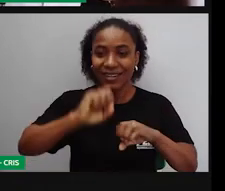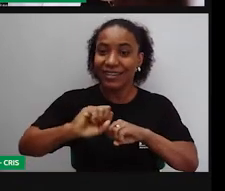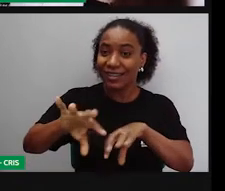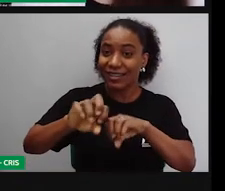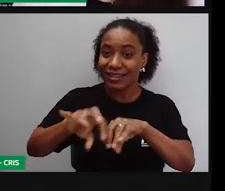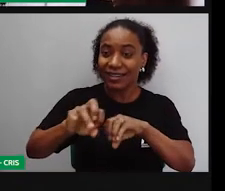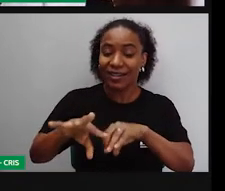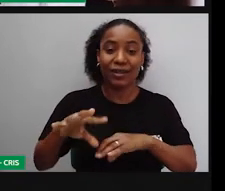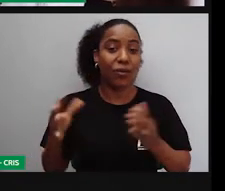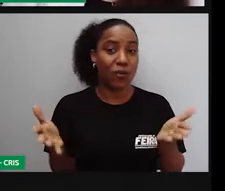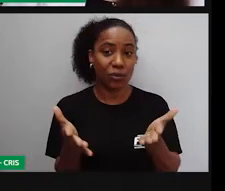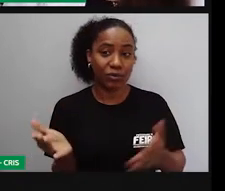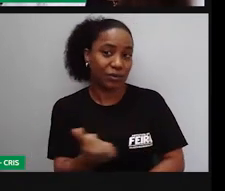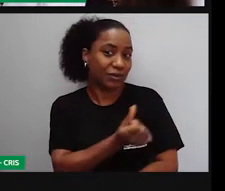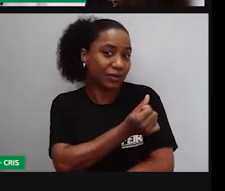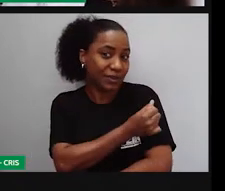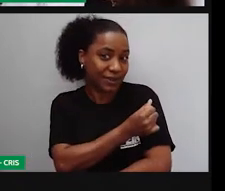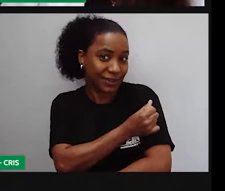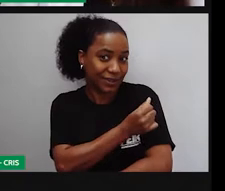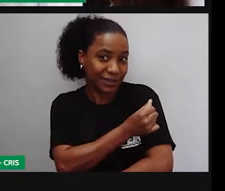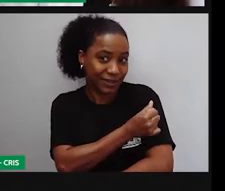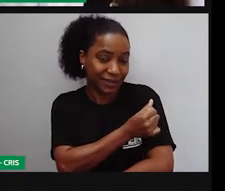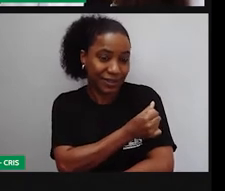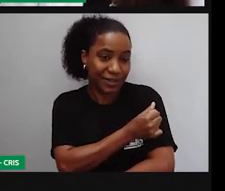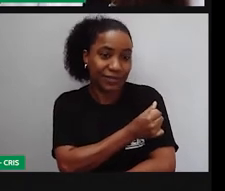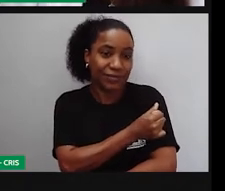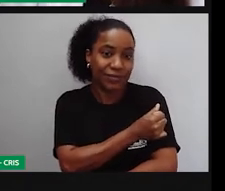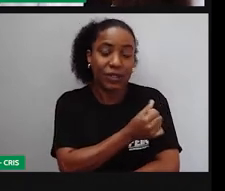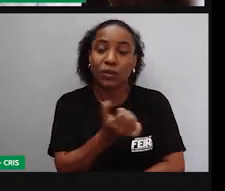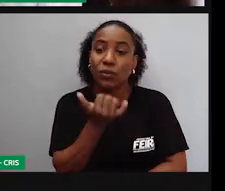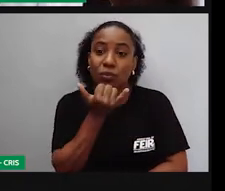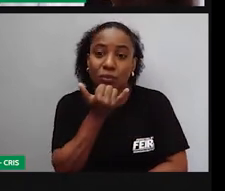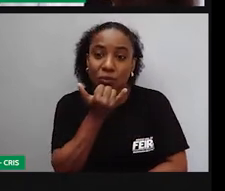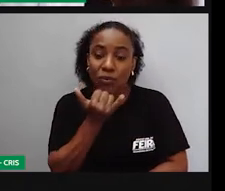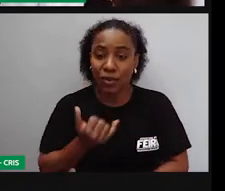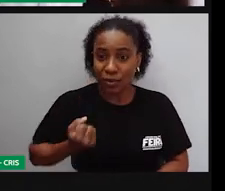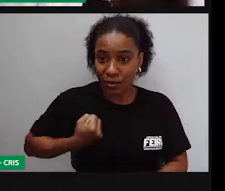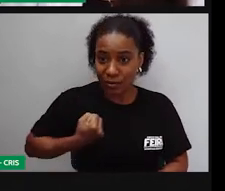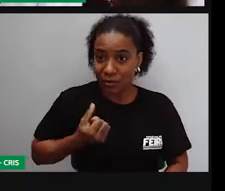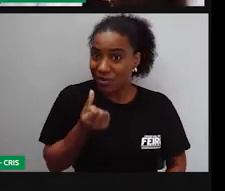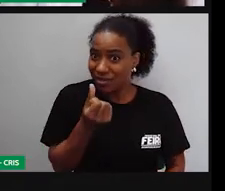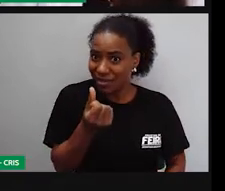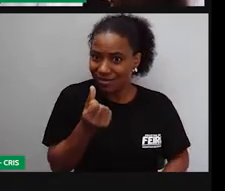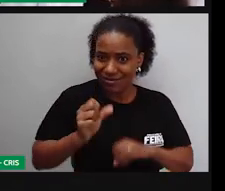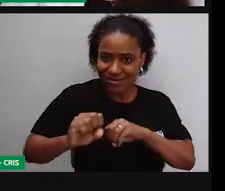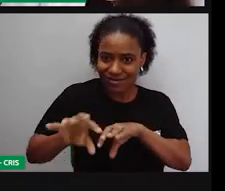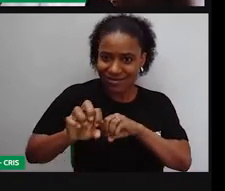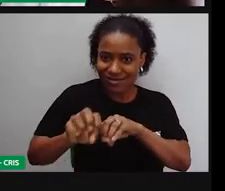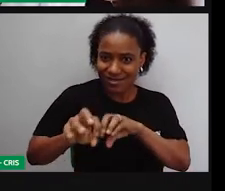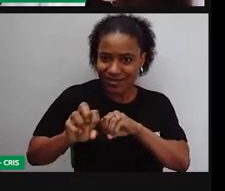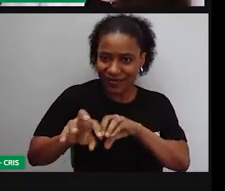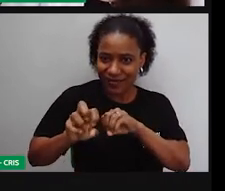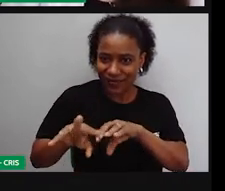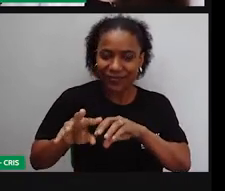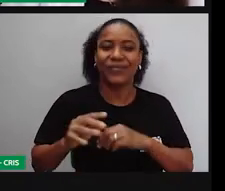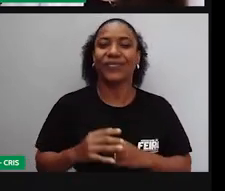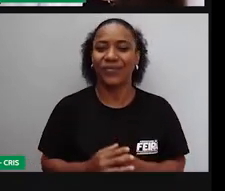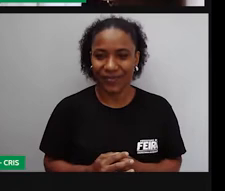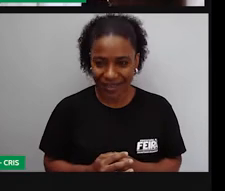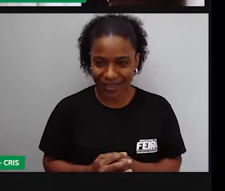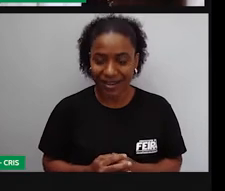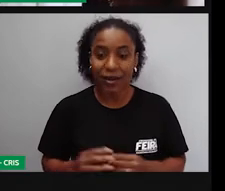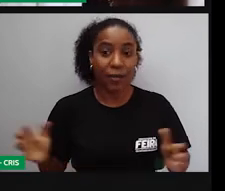a sexta de ciências, a nossa sexta aula de ciências, para as turmas da EJA 1,